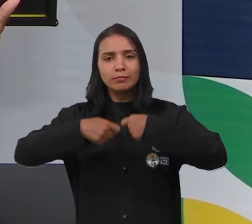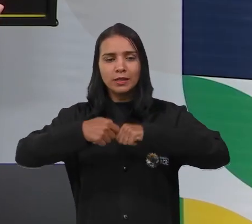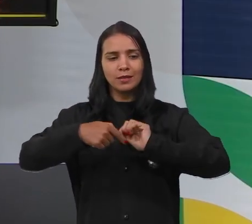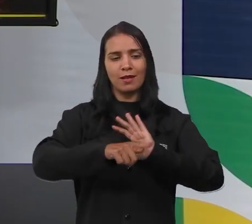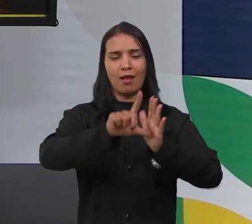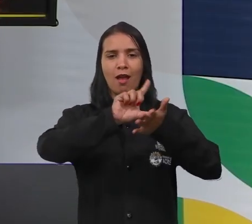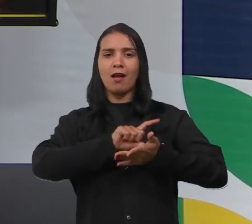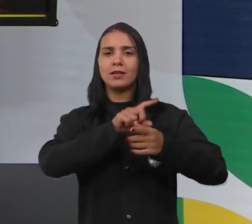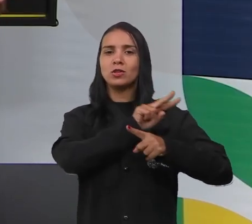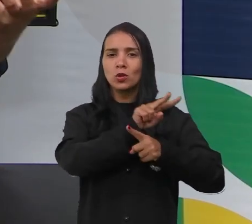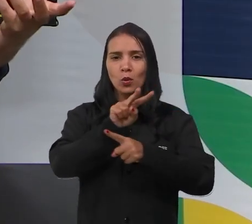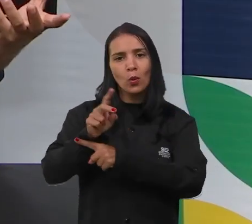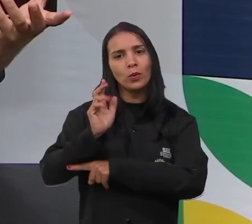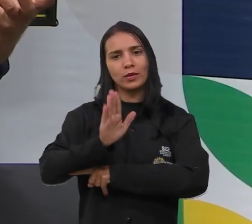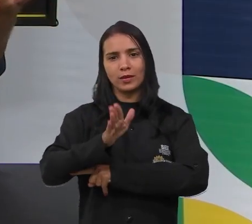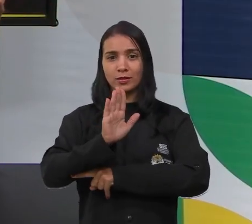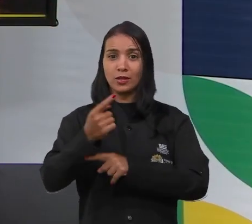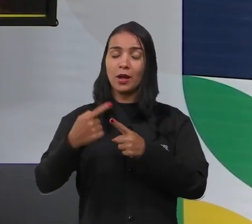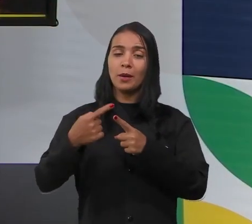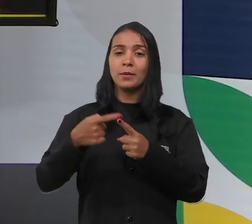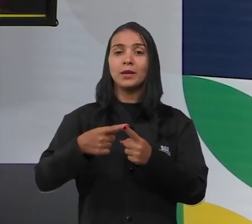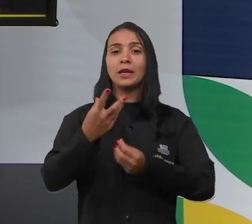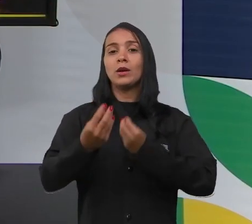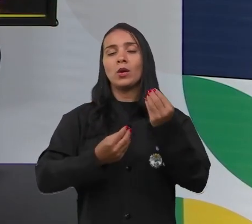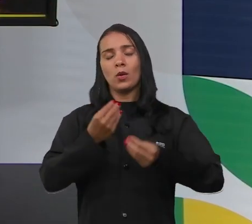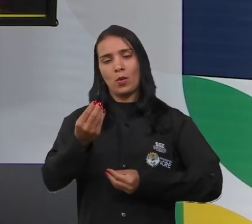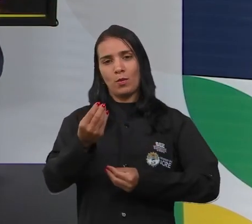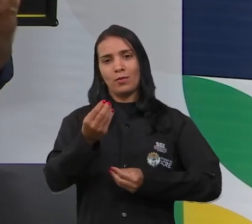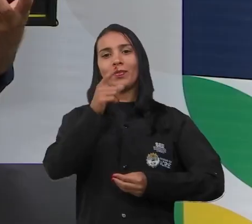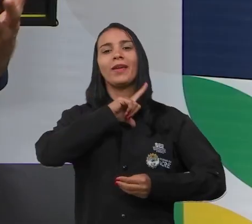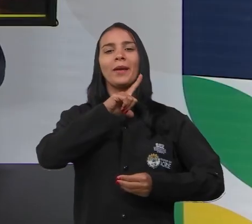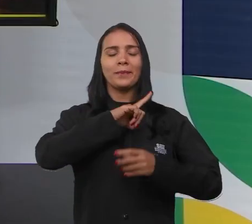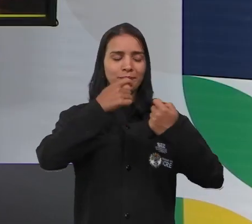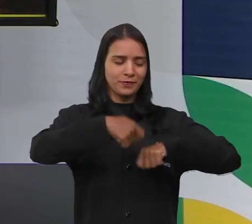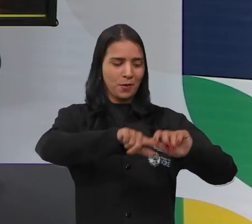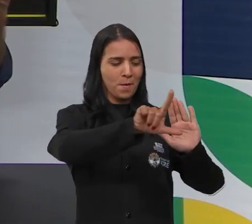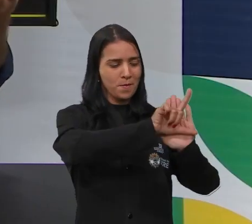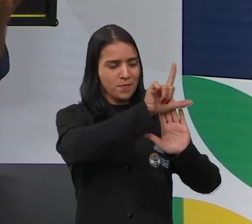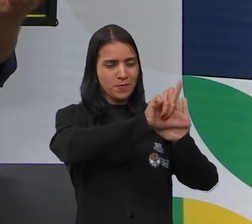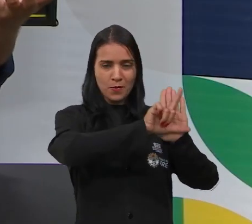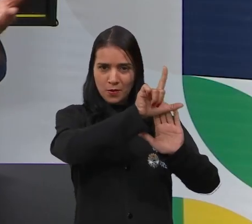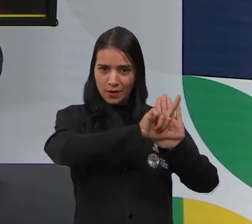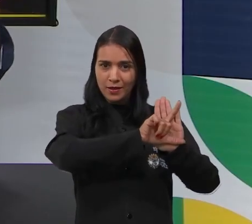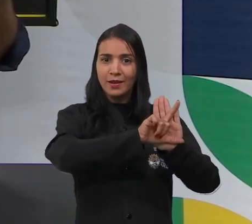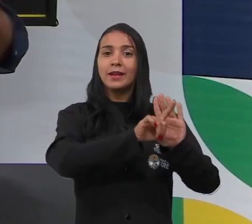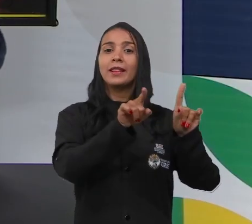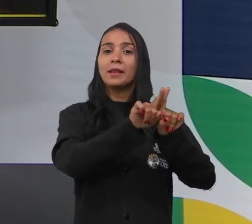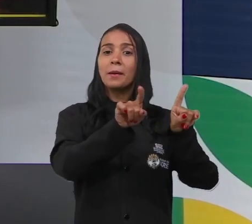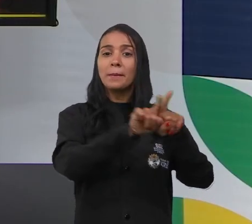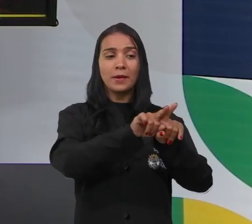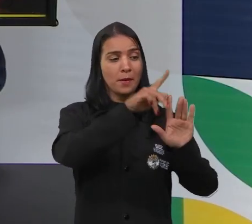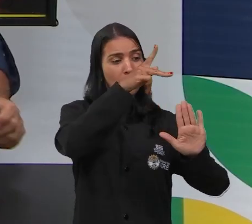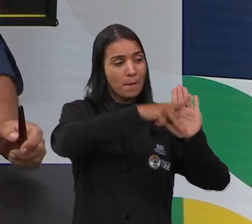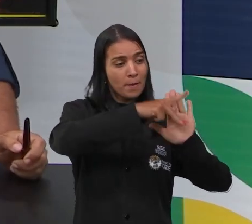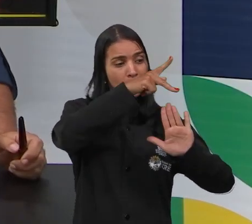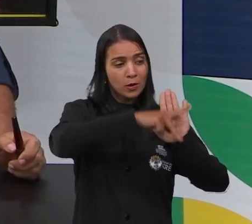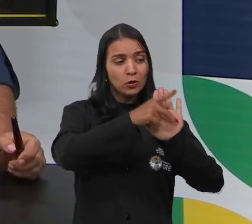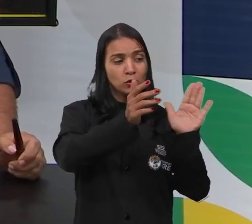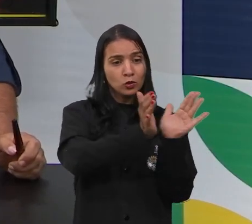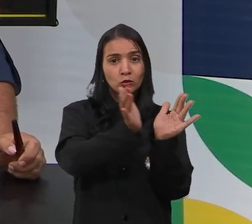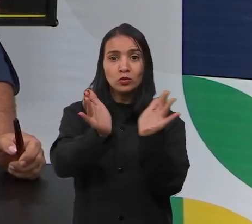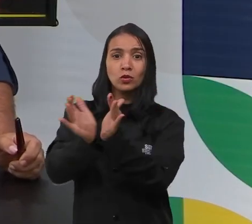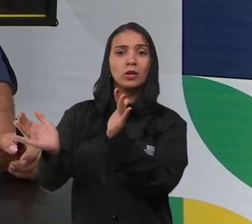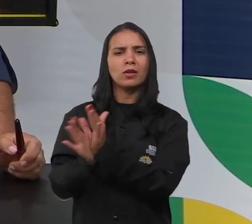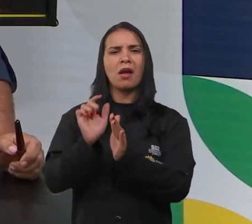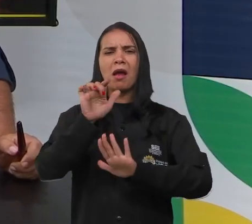pode ser desenvolvida por meio de quê? Ação coletiva de atividade física ao ar livre, de lazer, por exemplo, 2